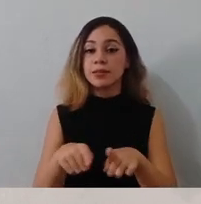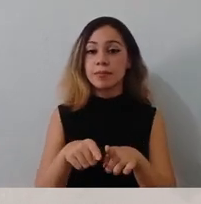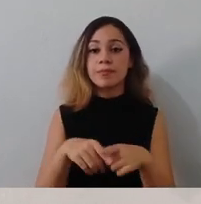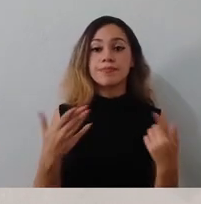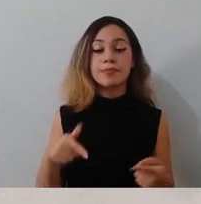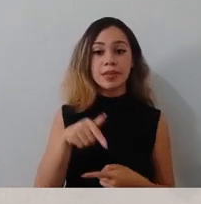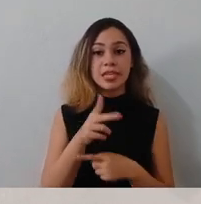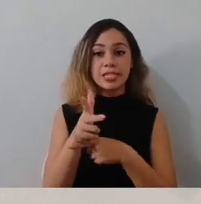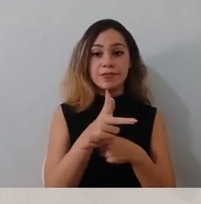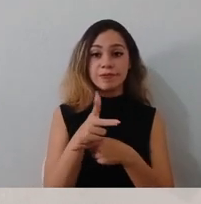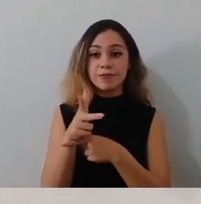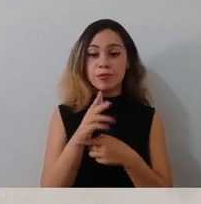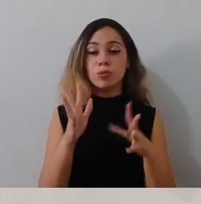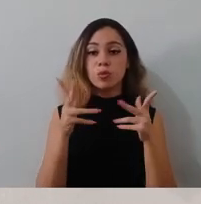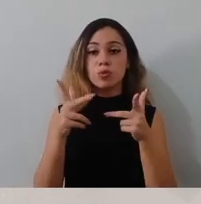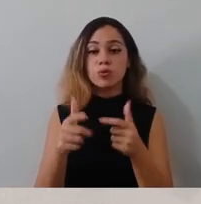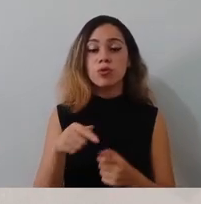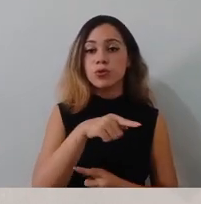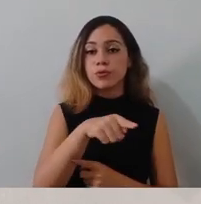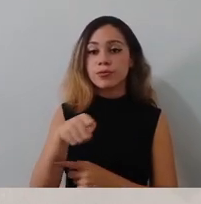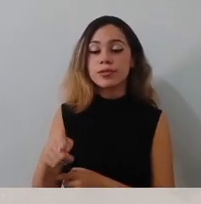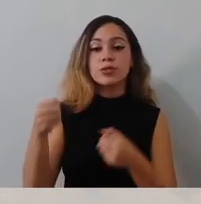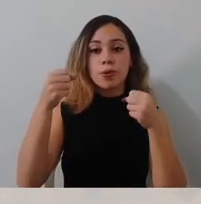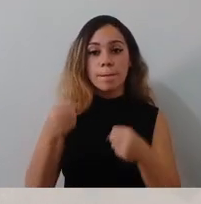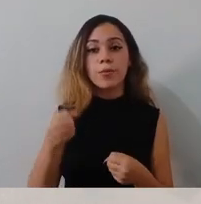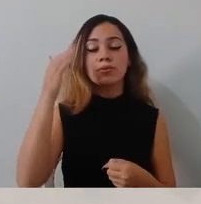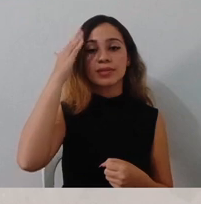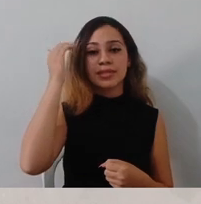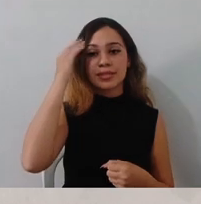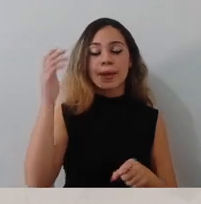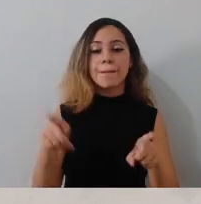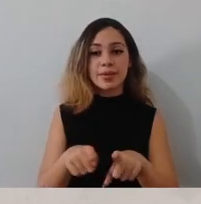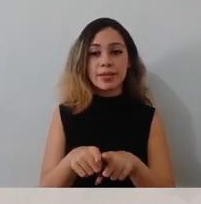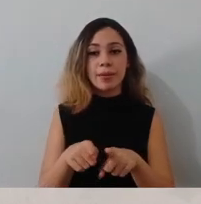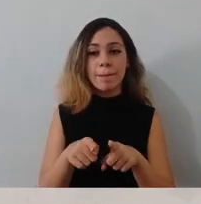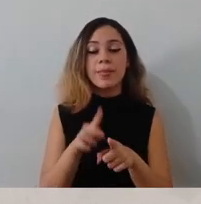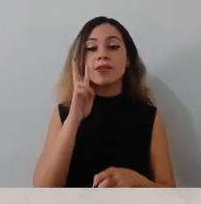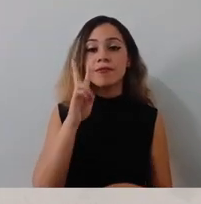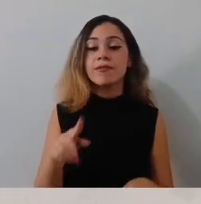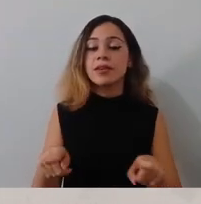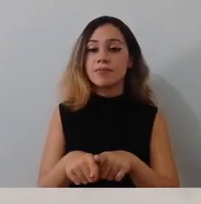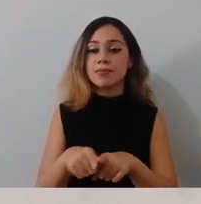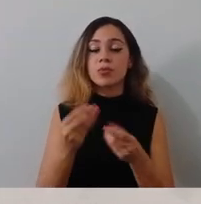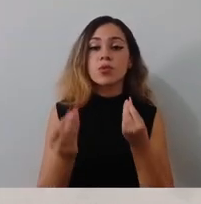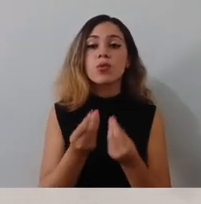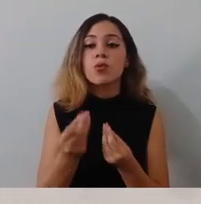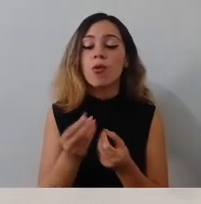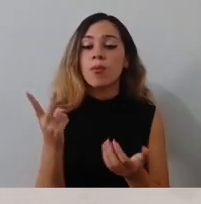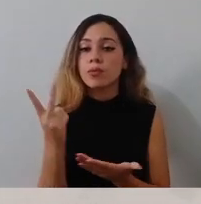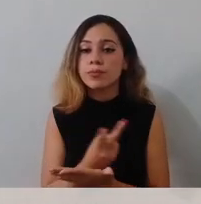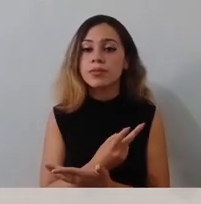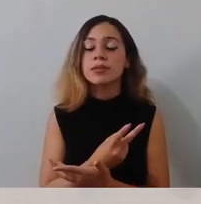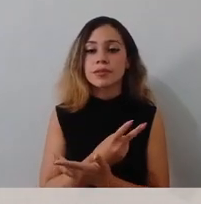filme nós indicamos para que todos os senhores, as senhoras possam estar assistindo de maneira a compreender o